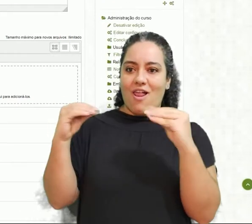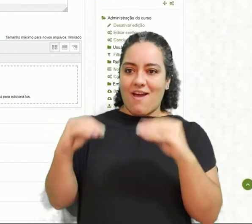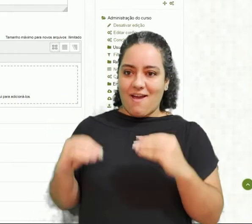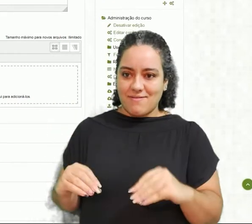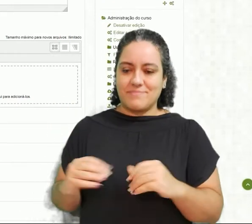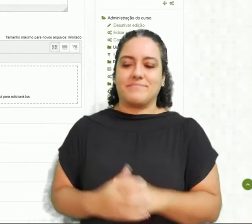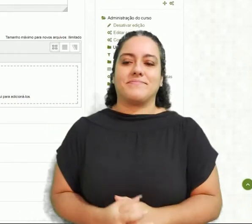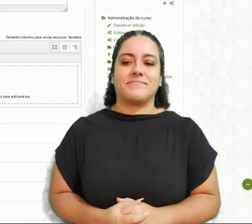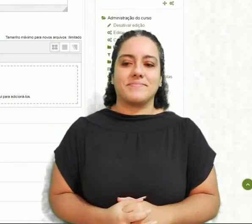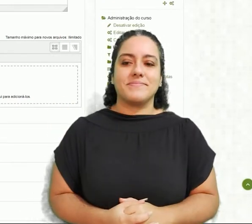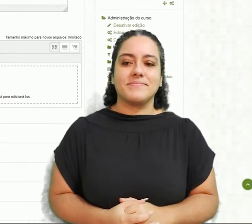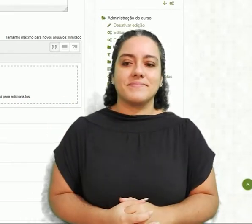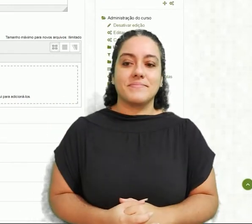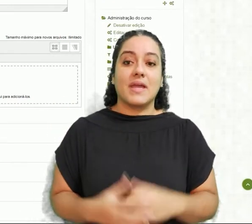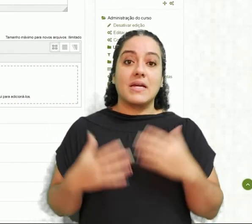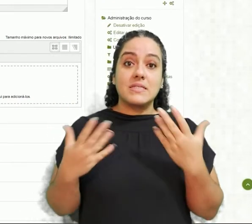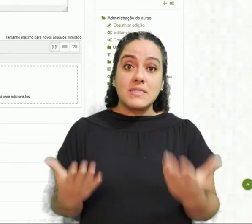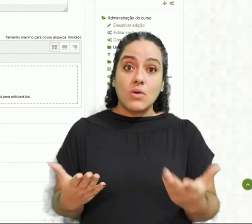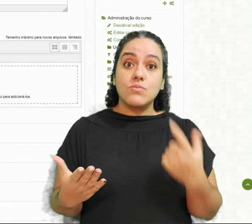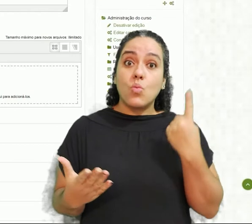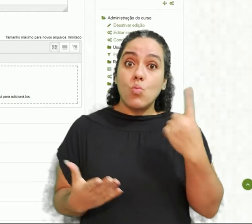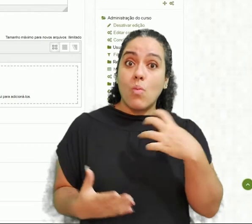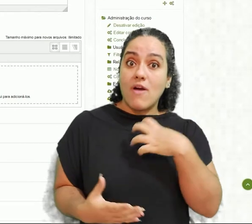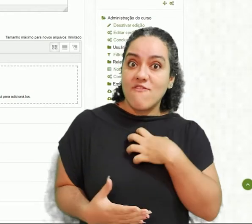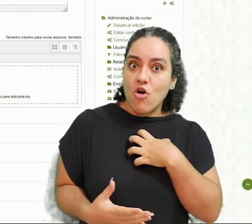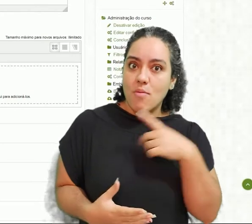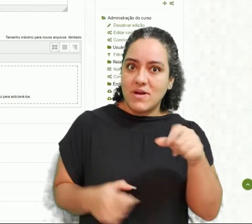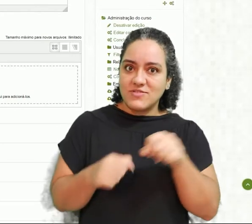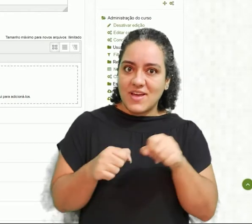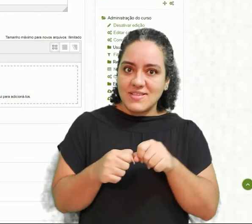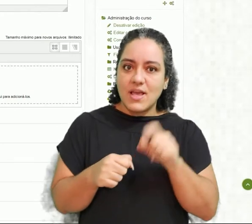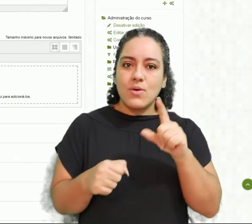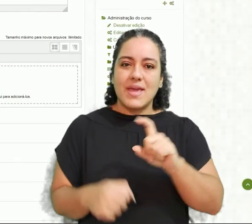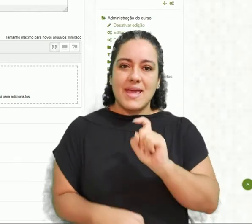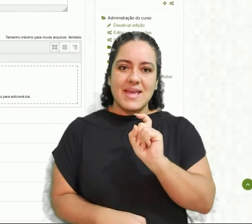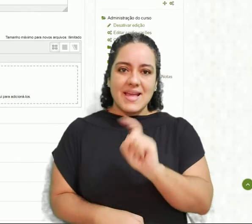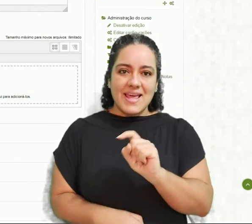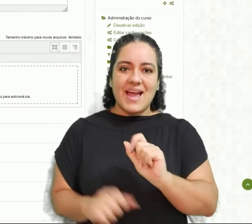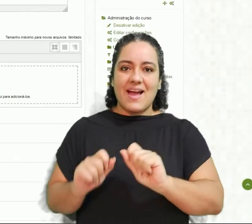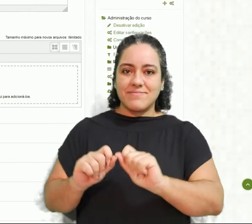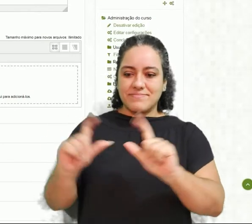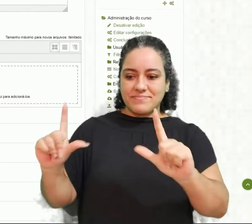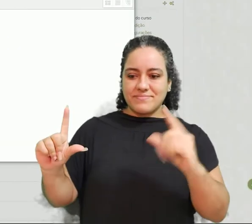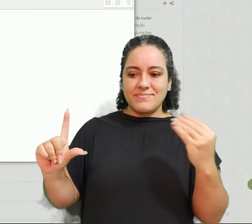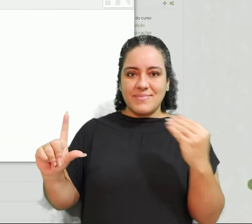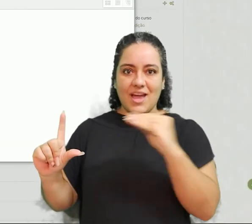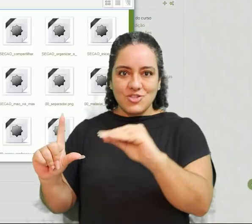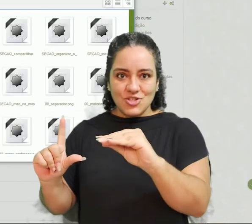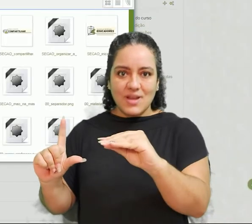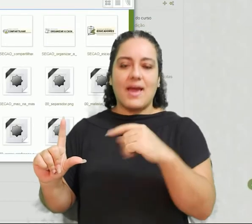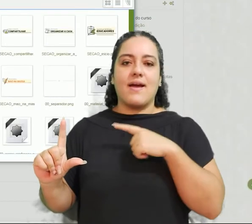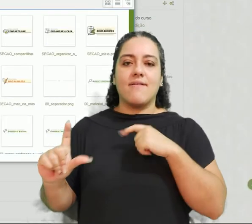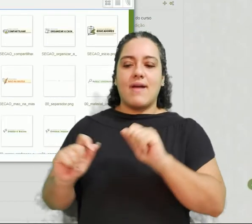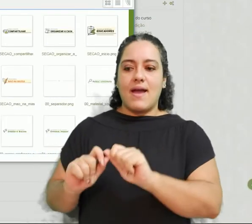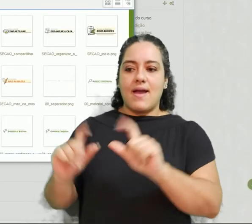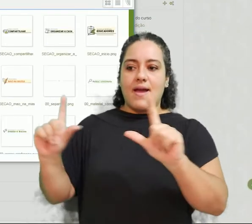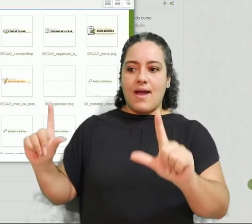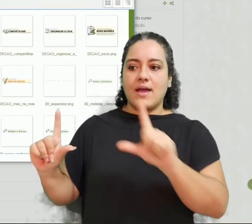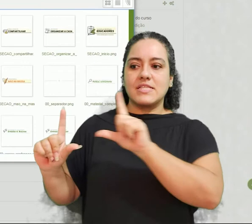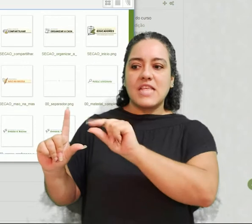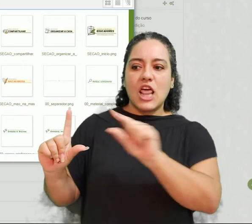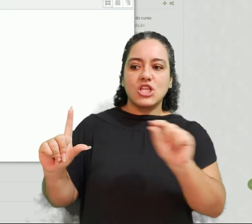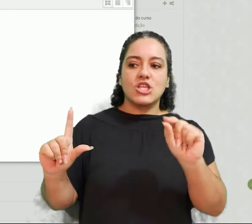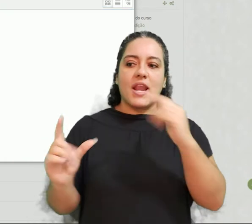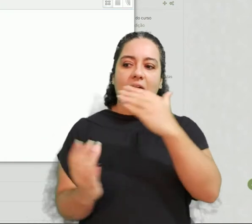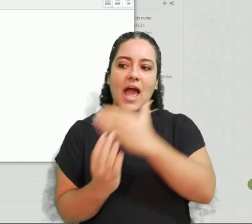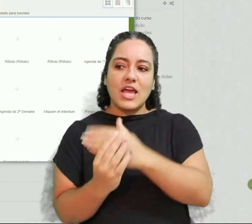quer colocado Tá certo então uma maneira de fazer isso é clicar aqui em adicionar vai abrir uma opção que